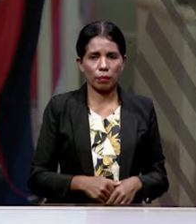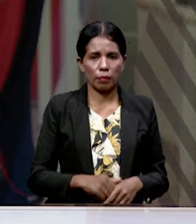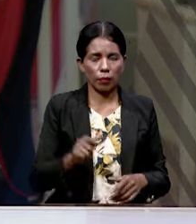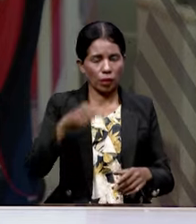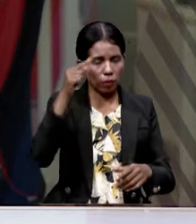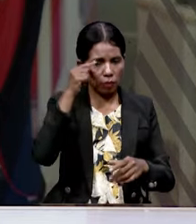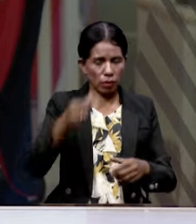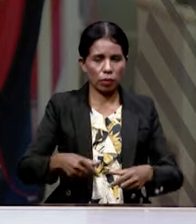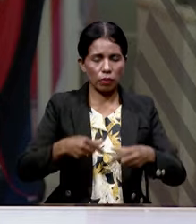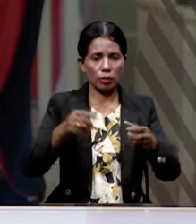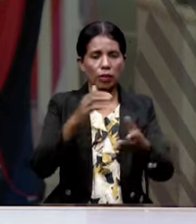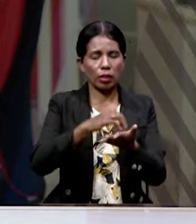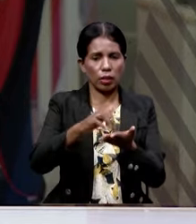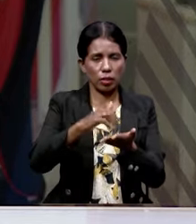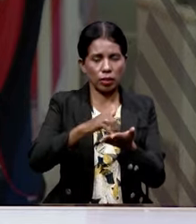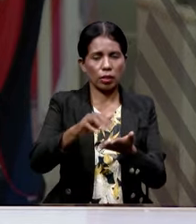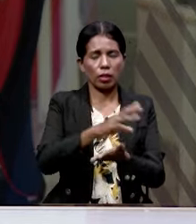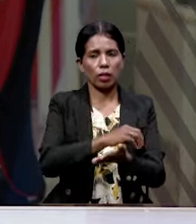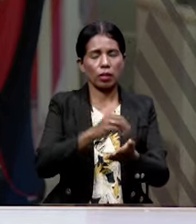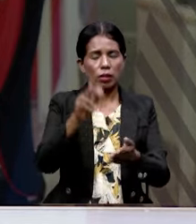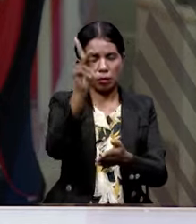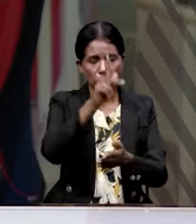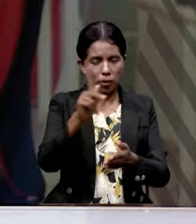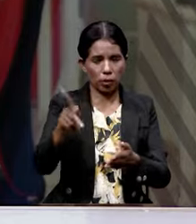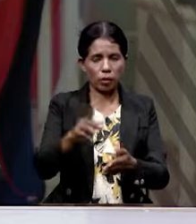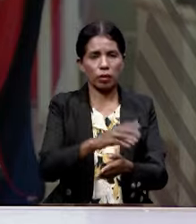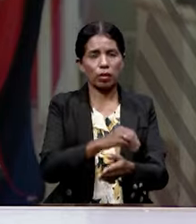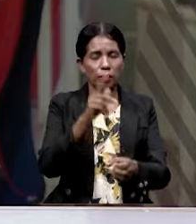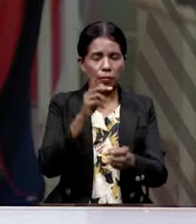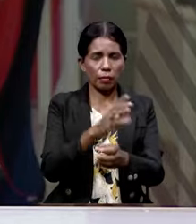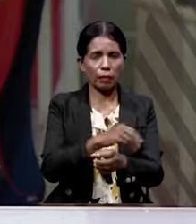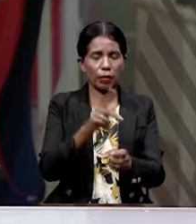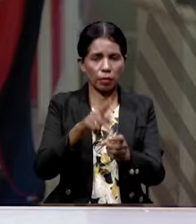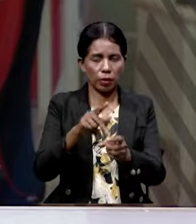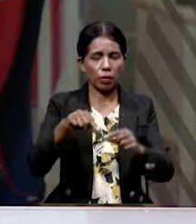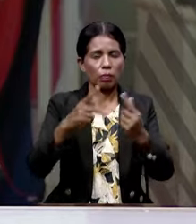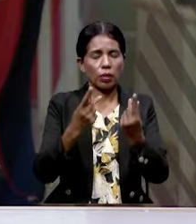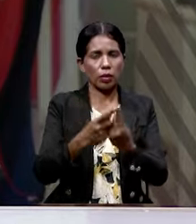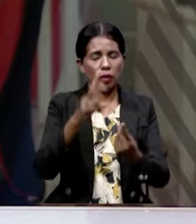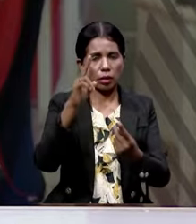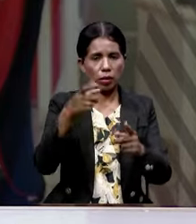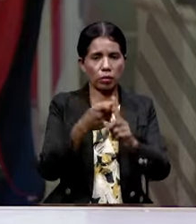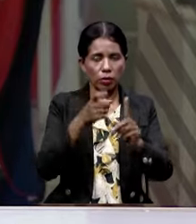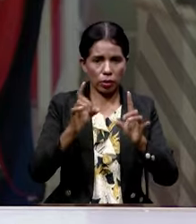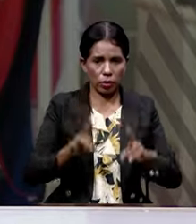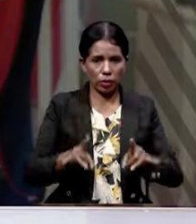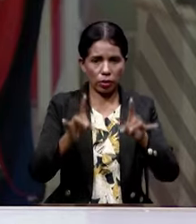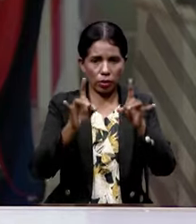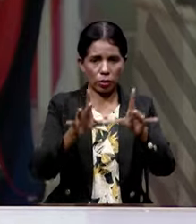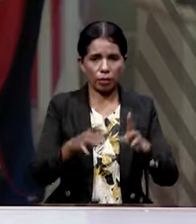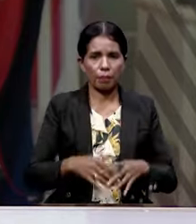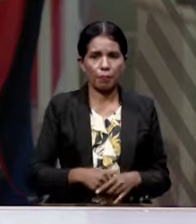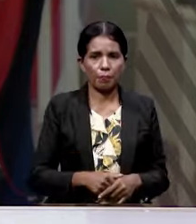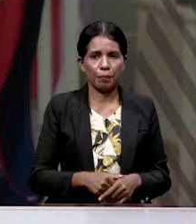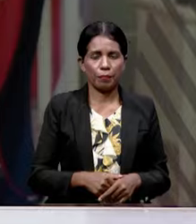Governo atribui licença para prospeção pesquisa minerais metálicos para a empresa Rua Rússia Austrália.